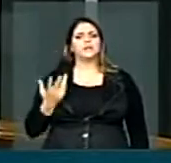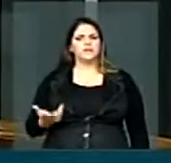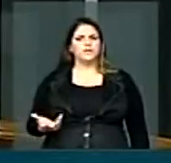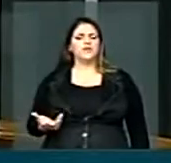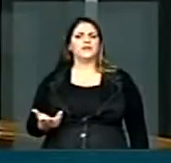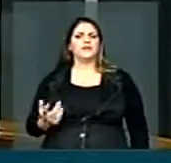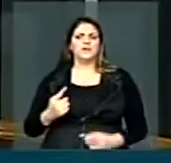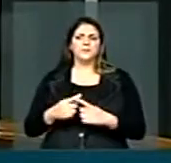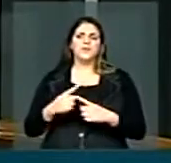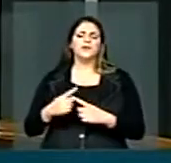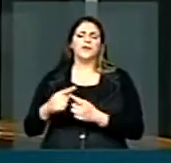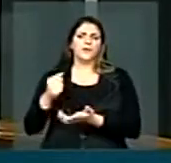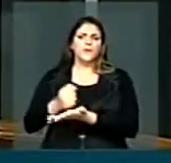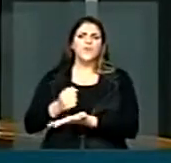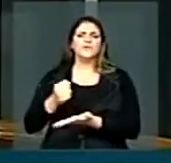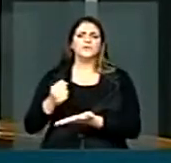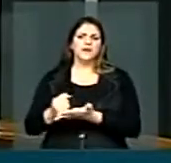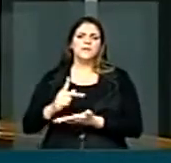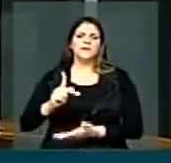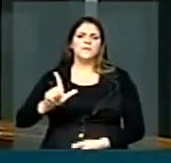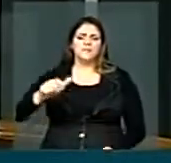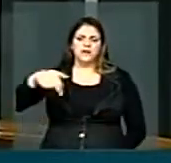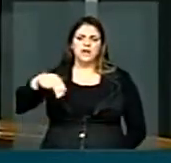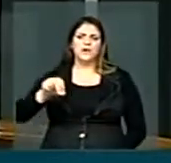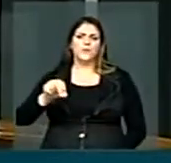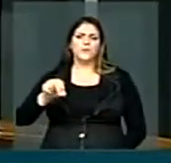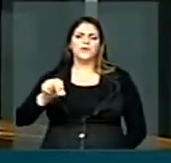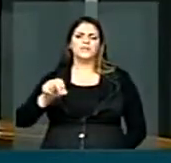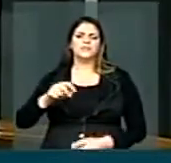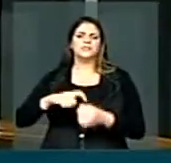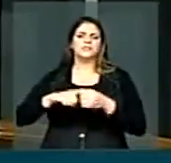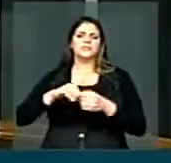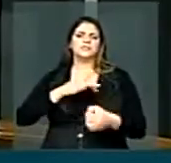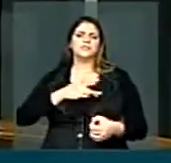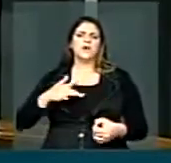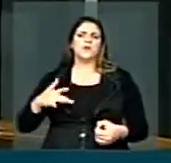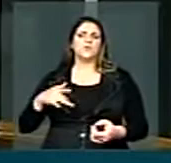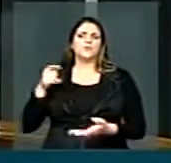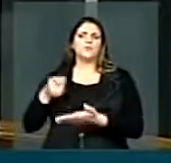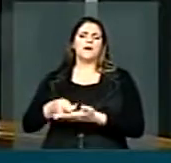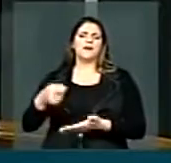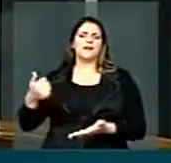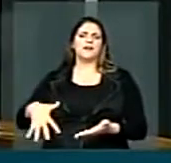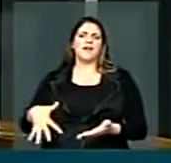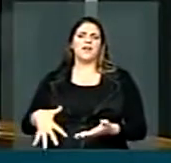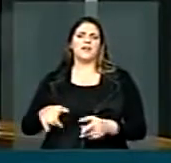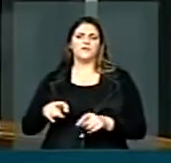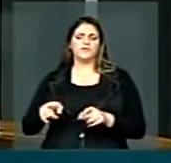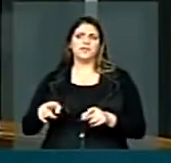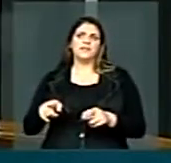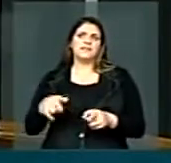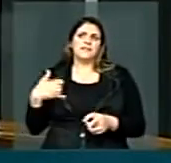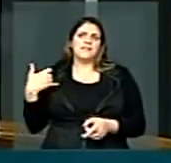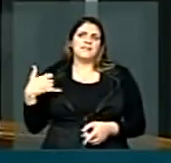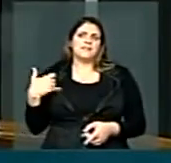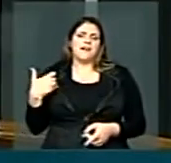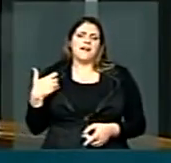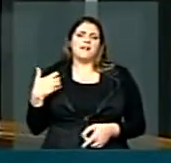você contrata um plano de saúde, paga caro, e principalmente quando você chega numa idade